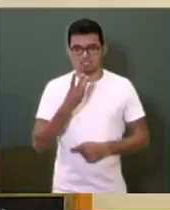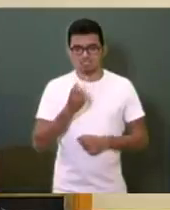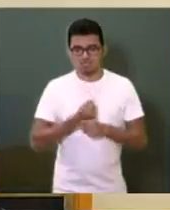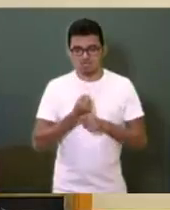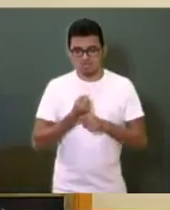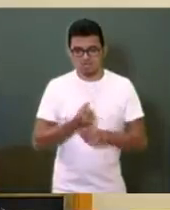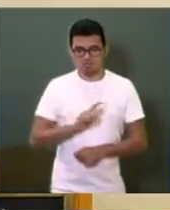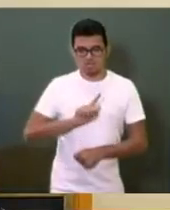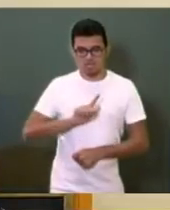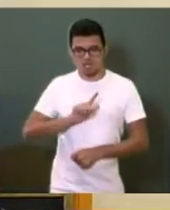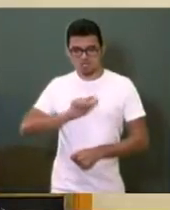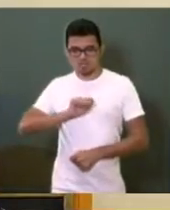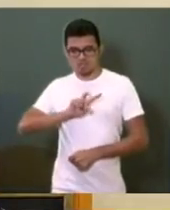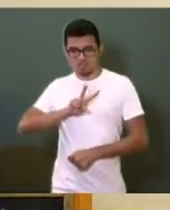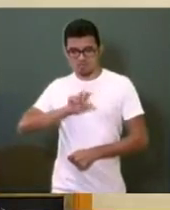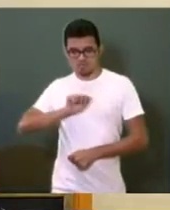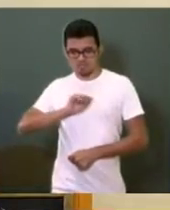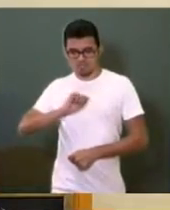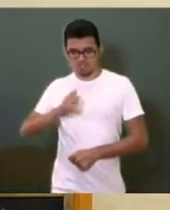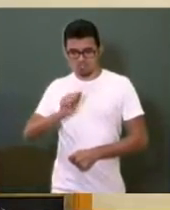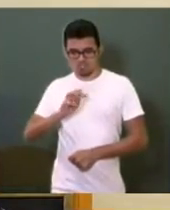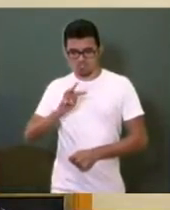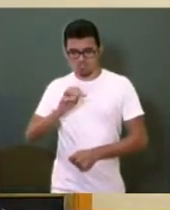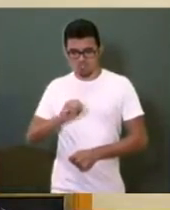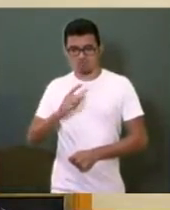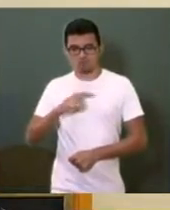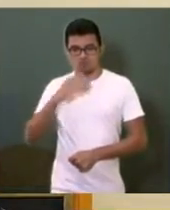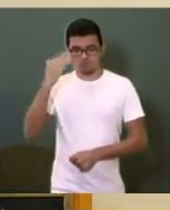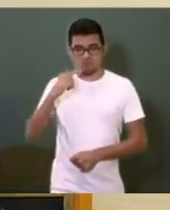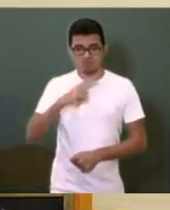vereadores aqui perderam voto